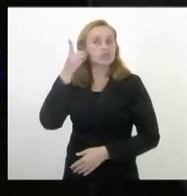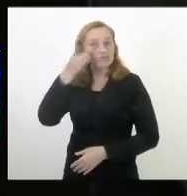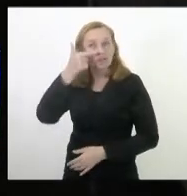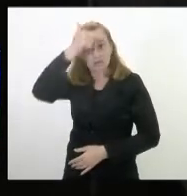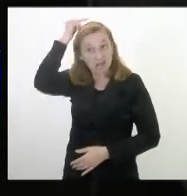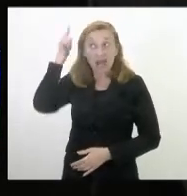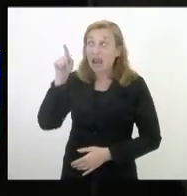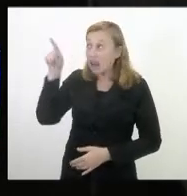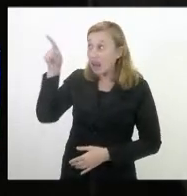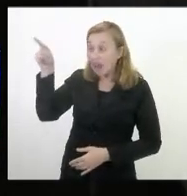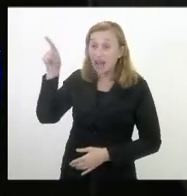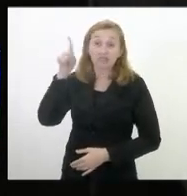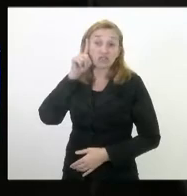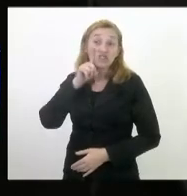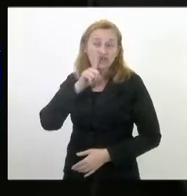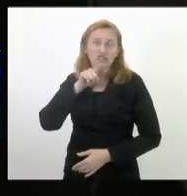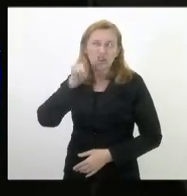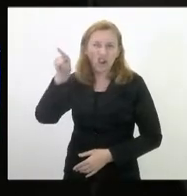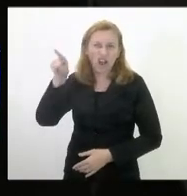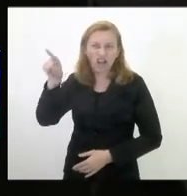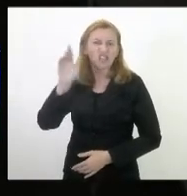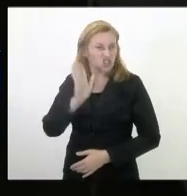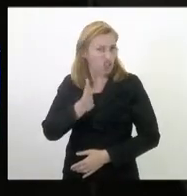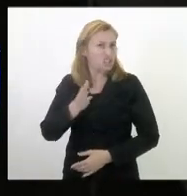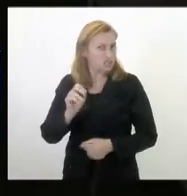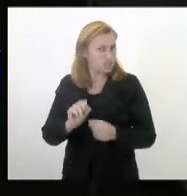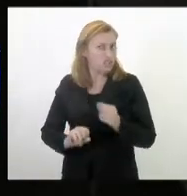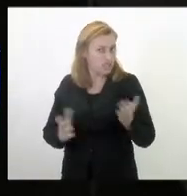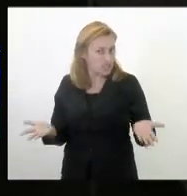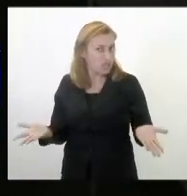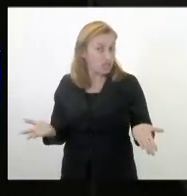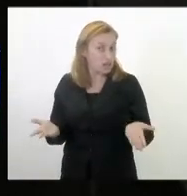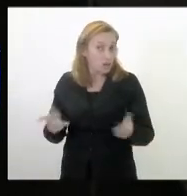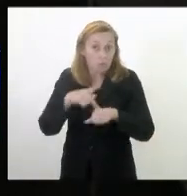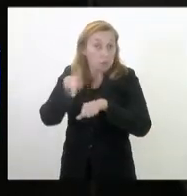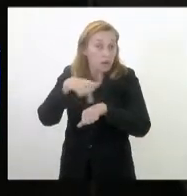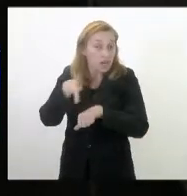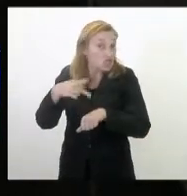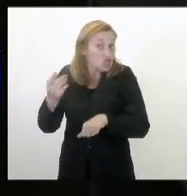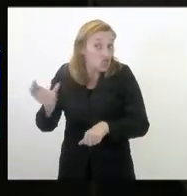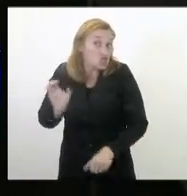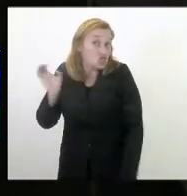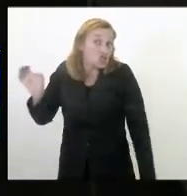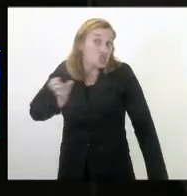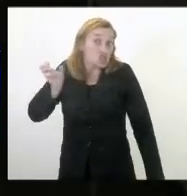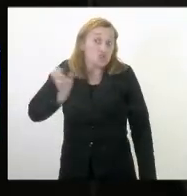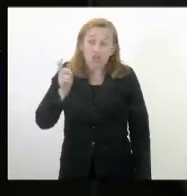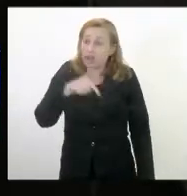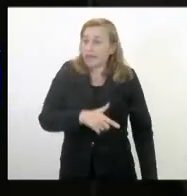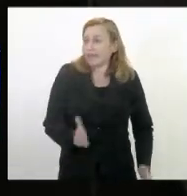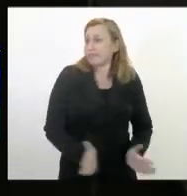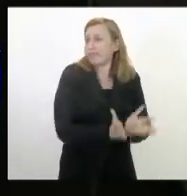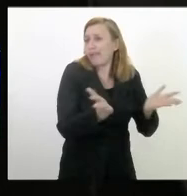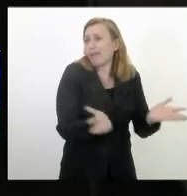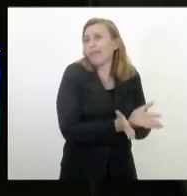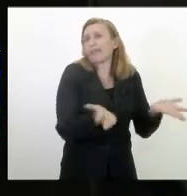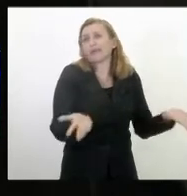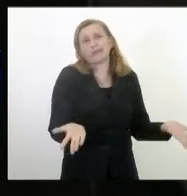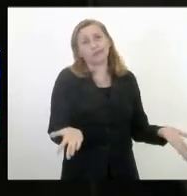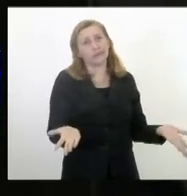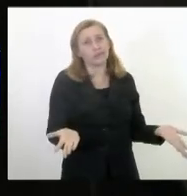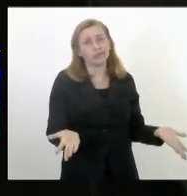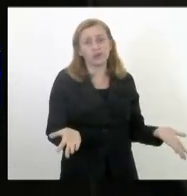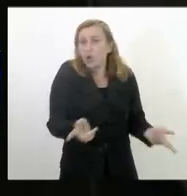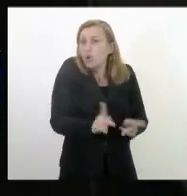Estados Unidos lá, o Biden, já está fazendo isso. E é um país rico. Nós aqui que vivemos num estado de pobreza, de miséria, que